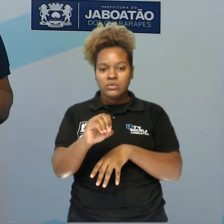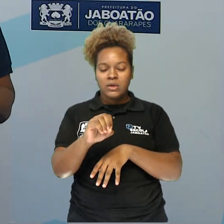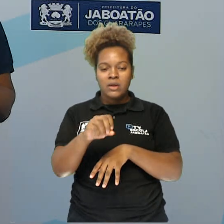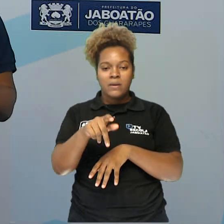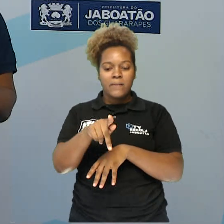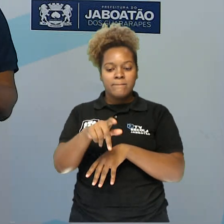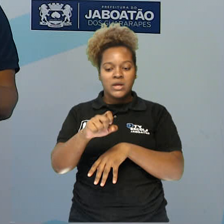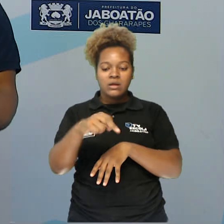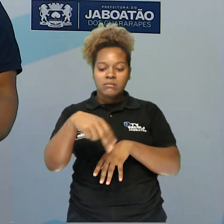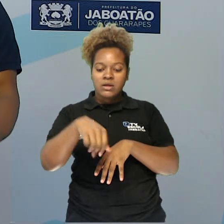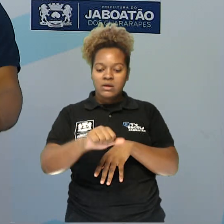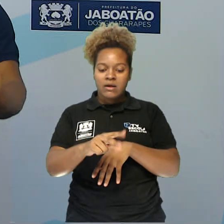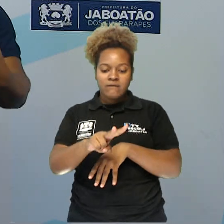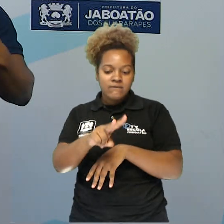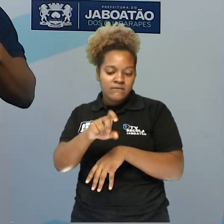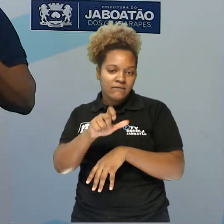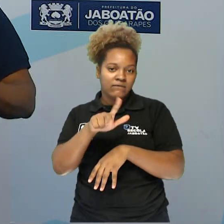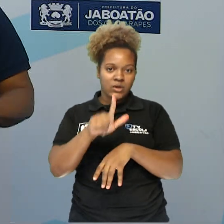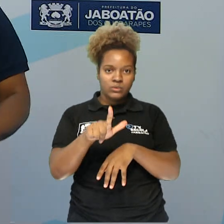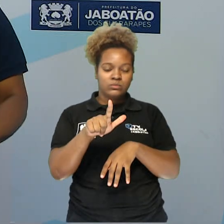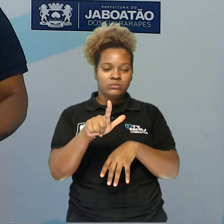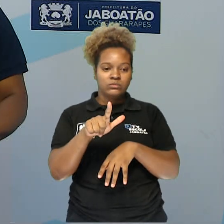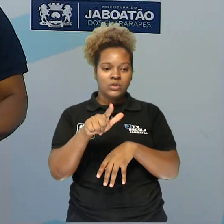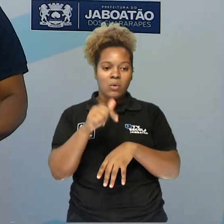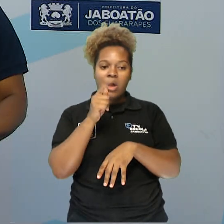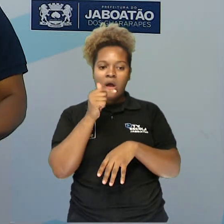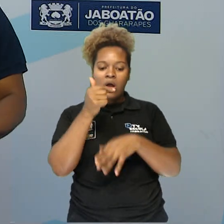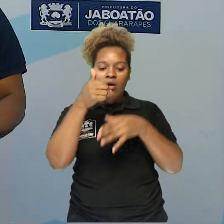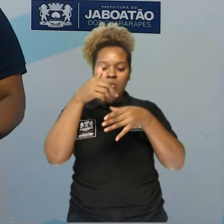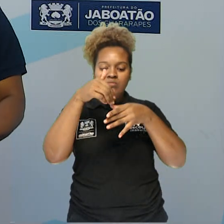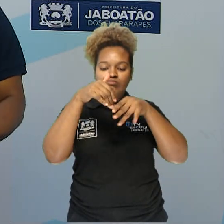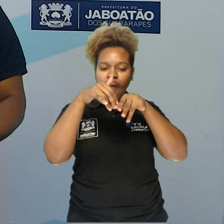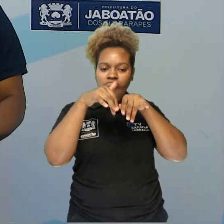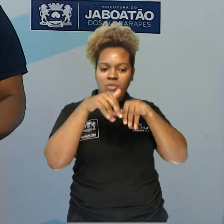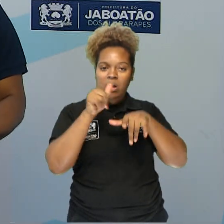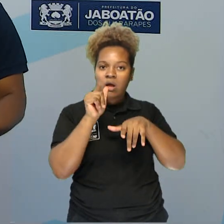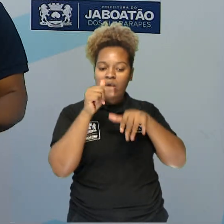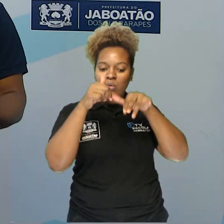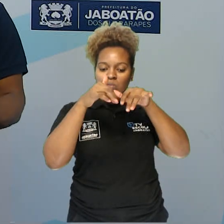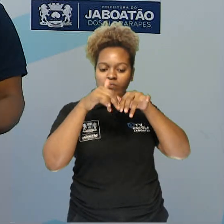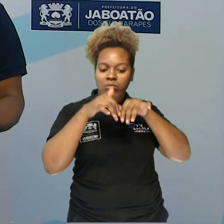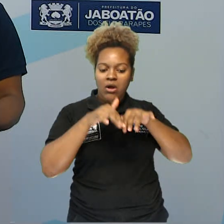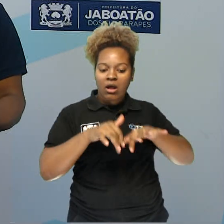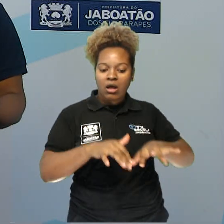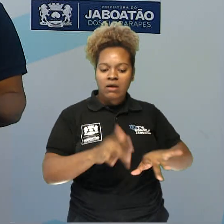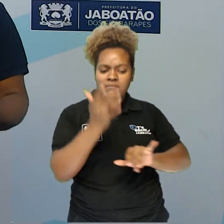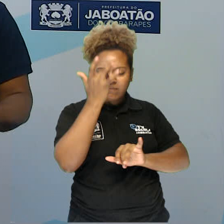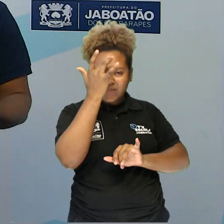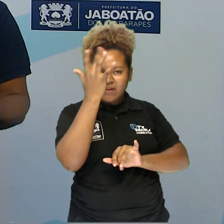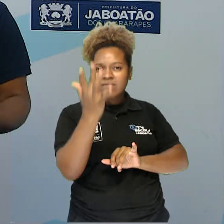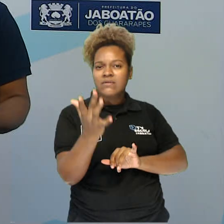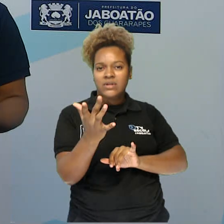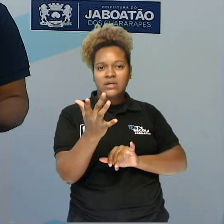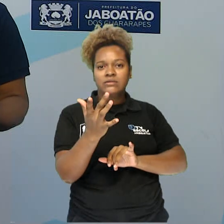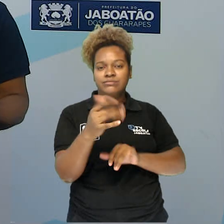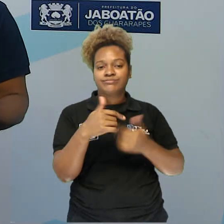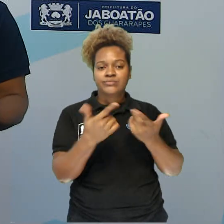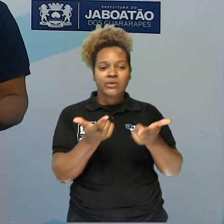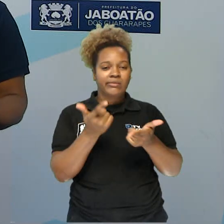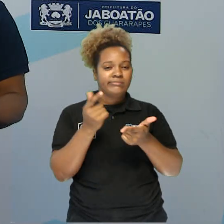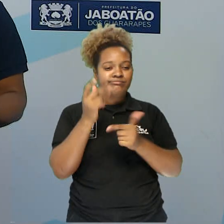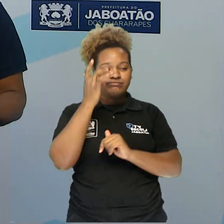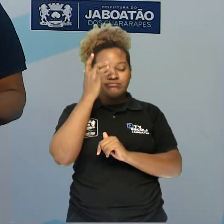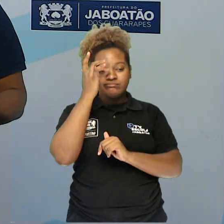Ele permite que a água possa passar por ele com muita facilidade. Isso dificulta a questão